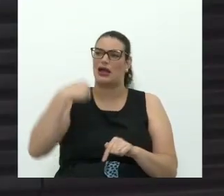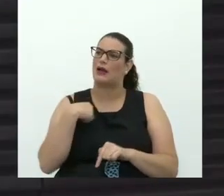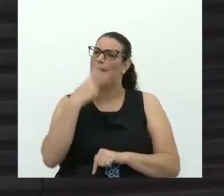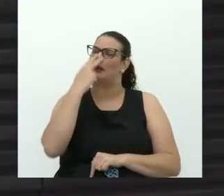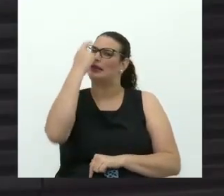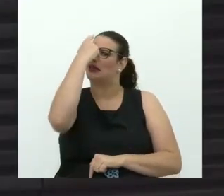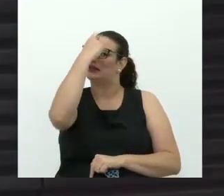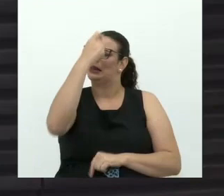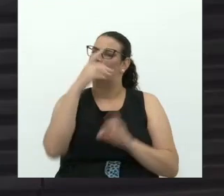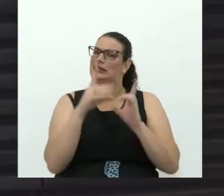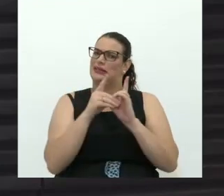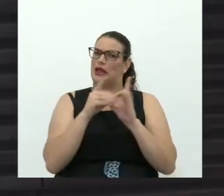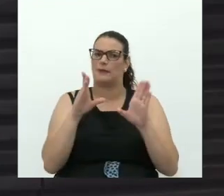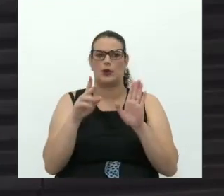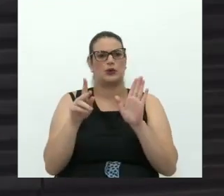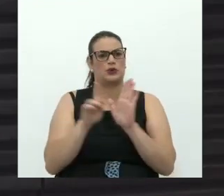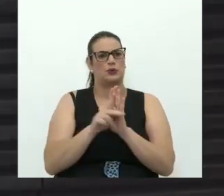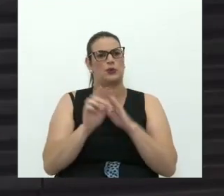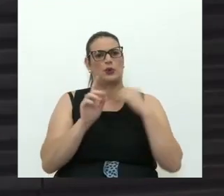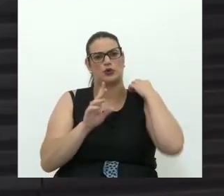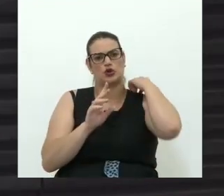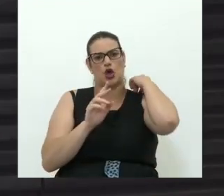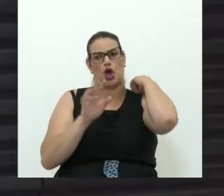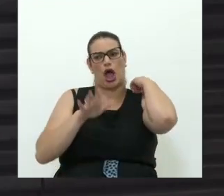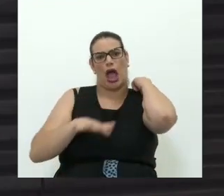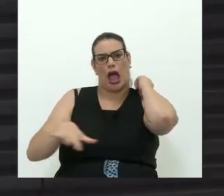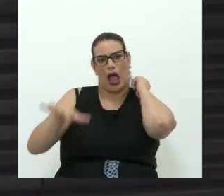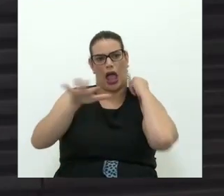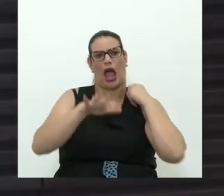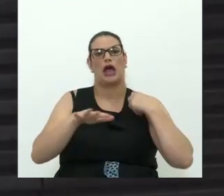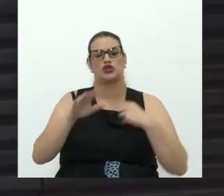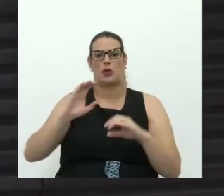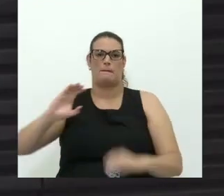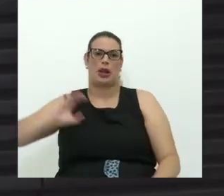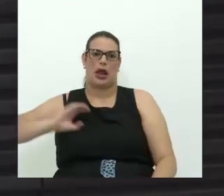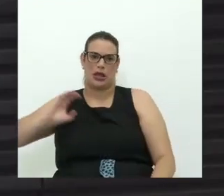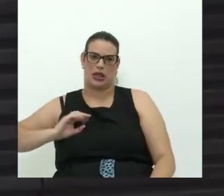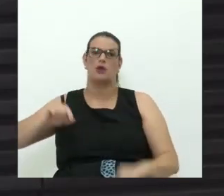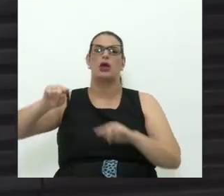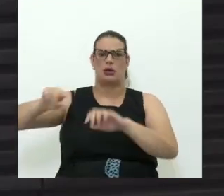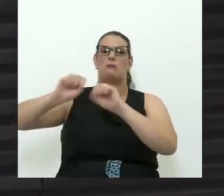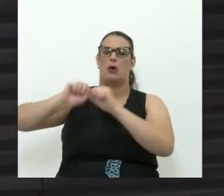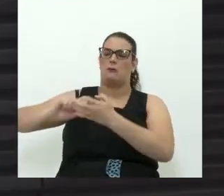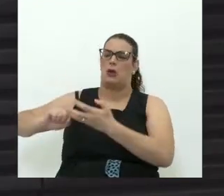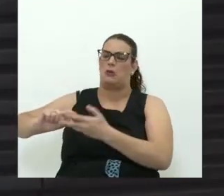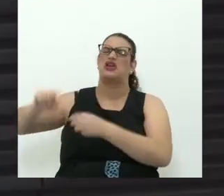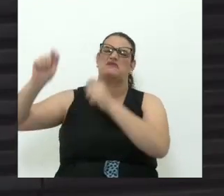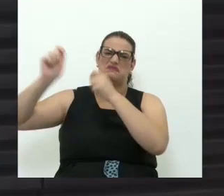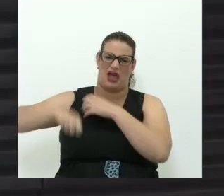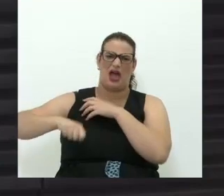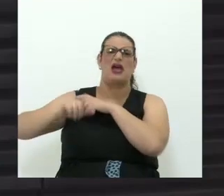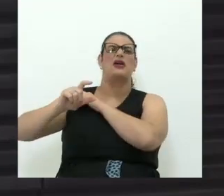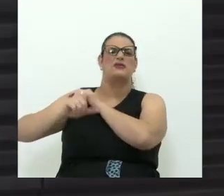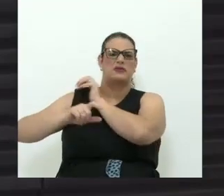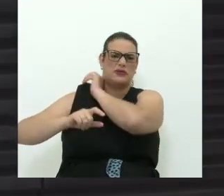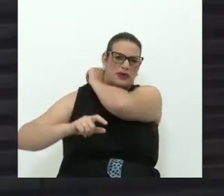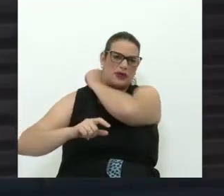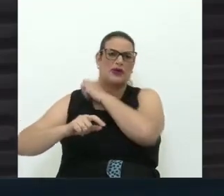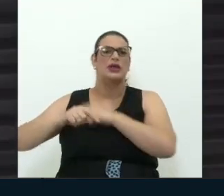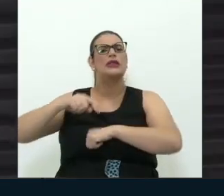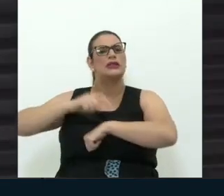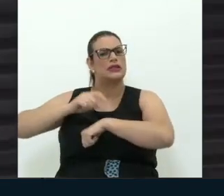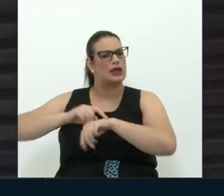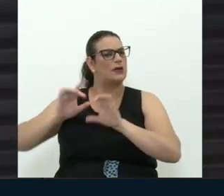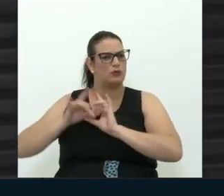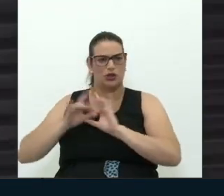democracia é só para determinadas camadas da sociedade é só para quem pode é só para quem tem tempo não o que a gente